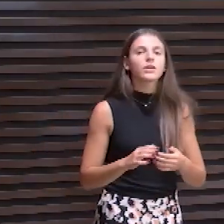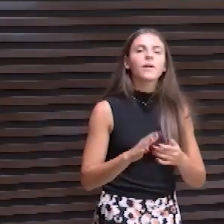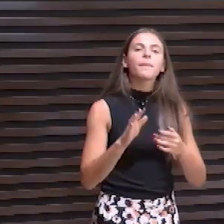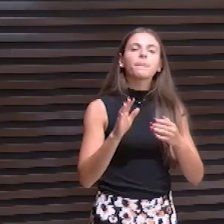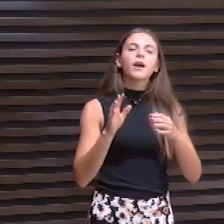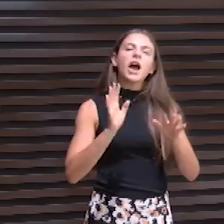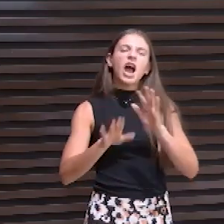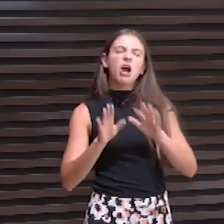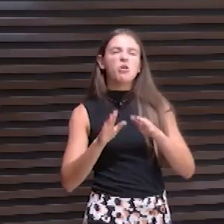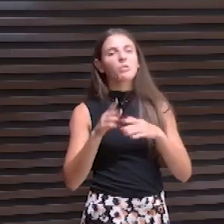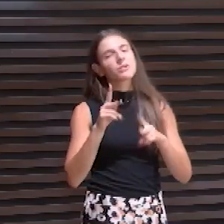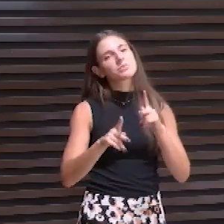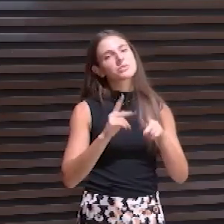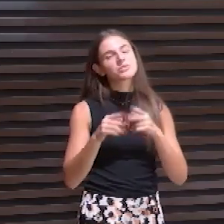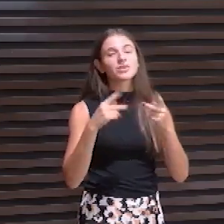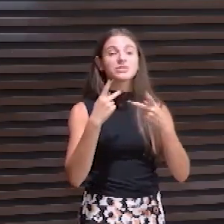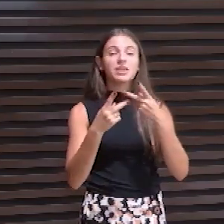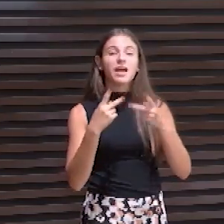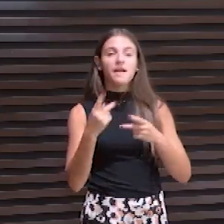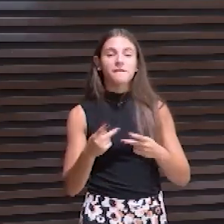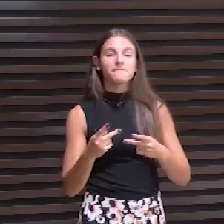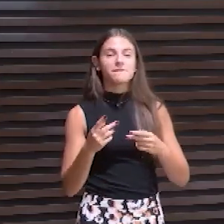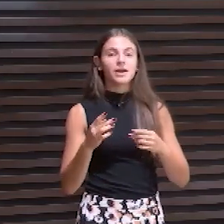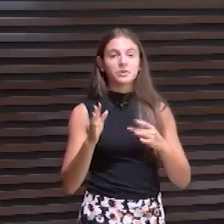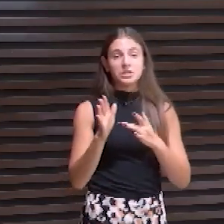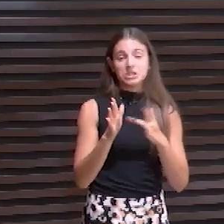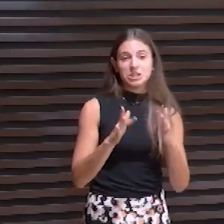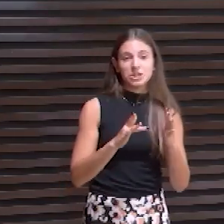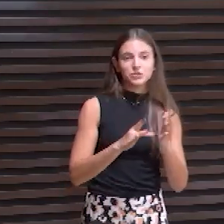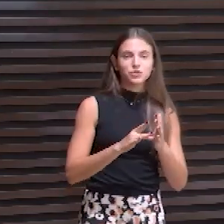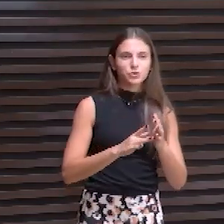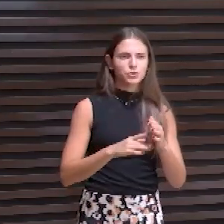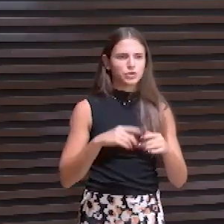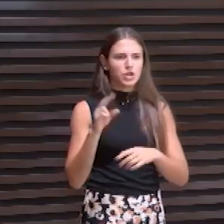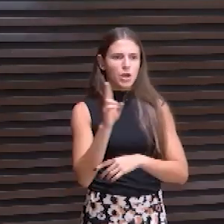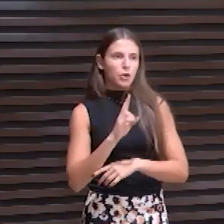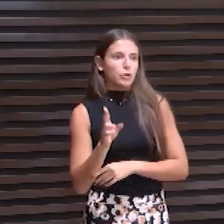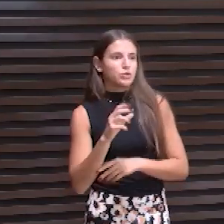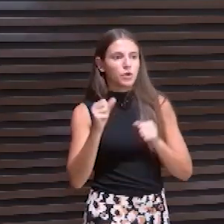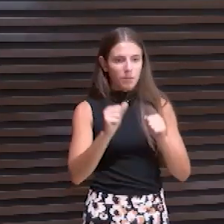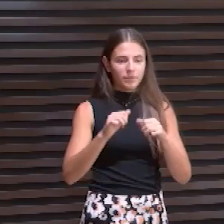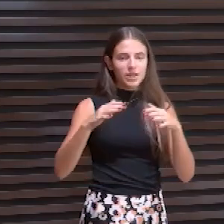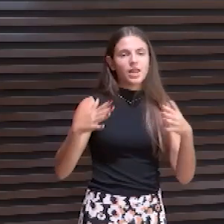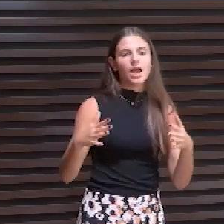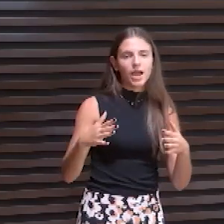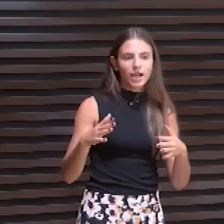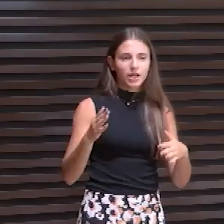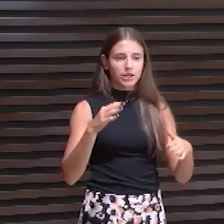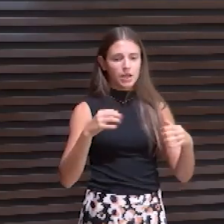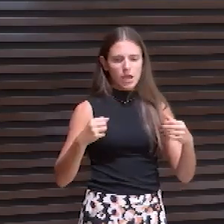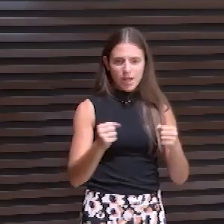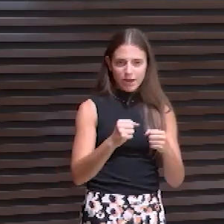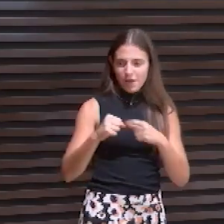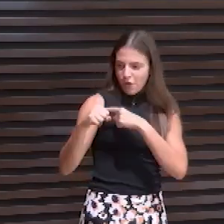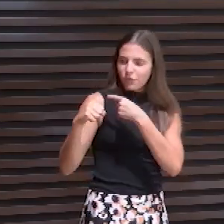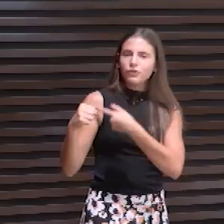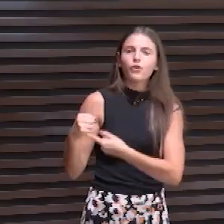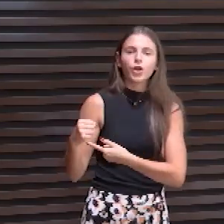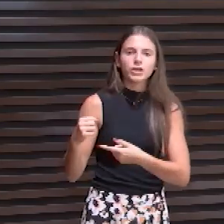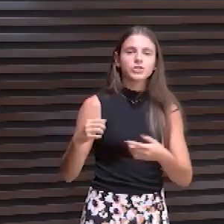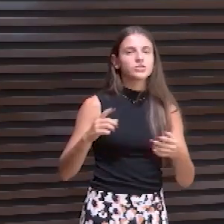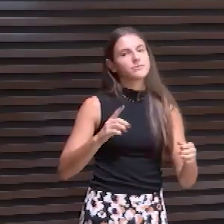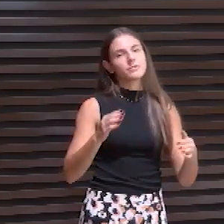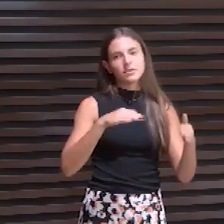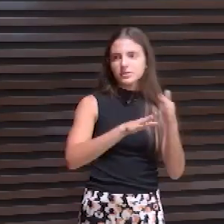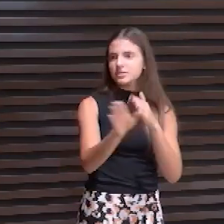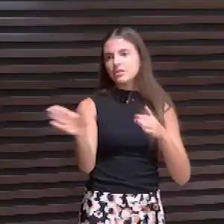foi trombando. Outros falaram que vieram os anjos e tiraram. Se você for ver lá no The Chosen, Jesus passa por